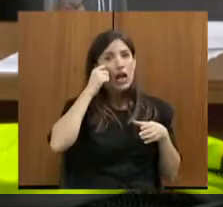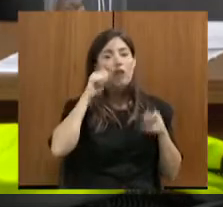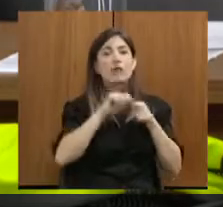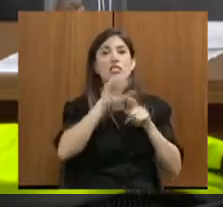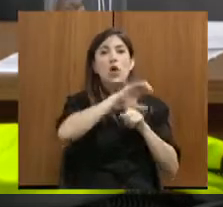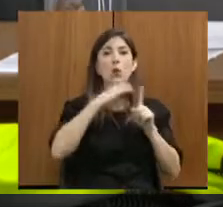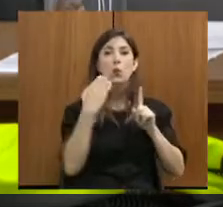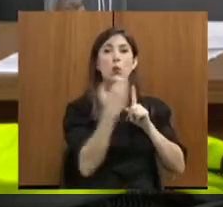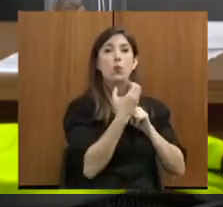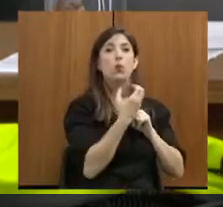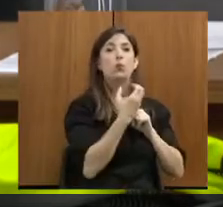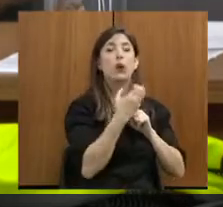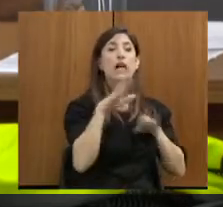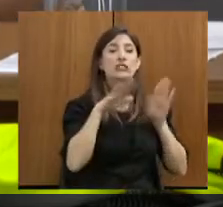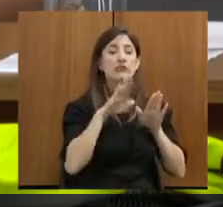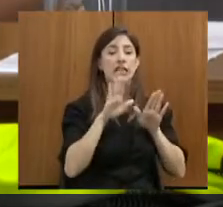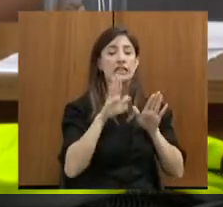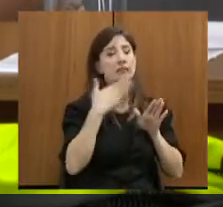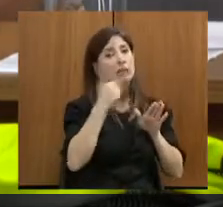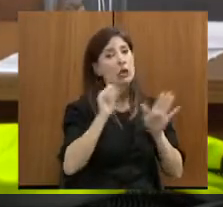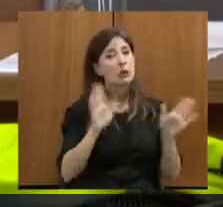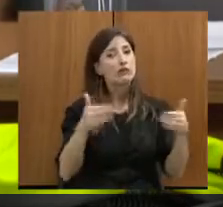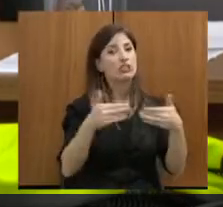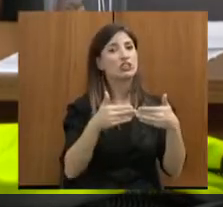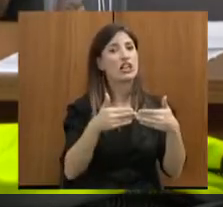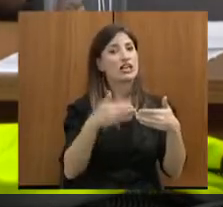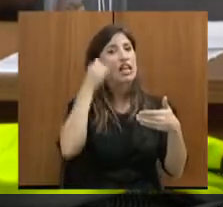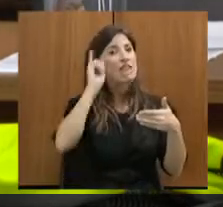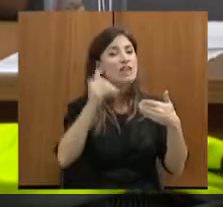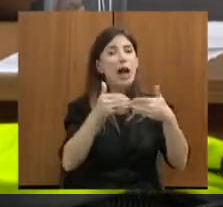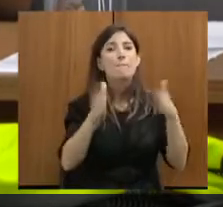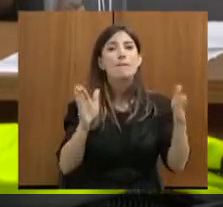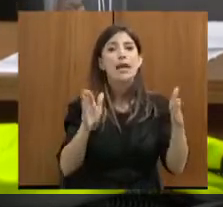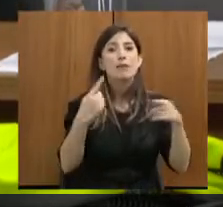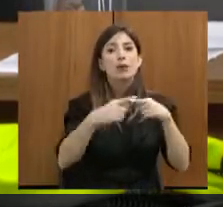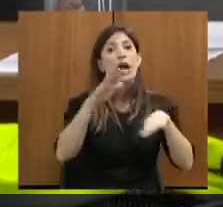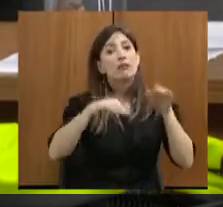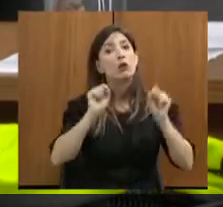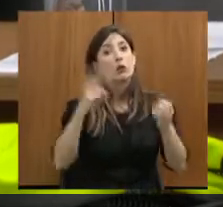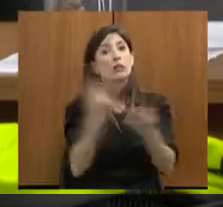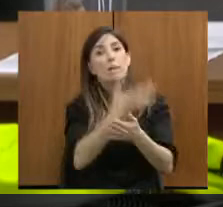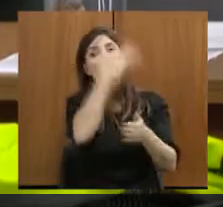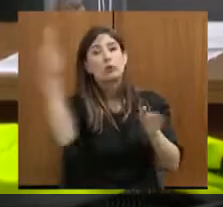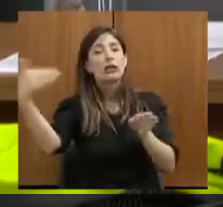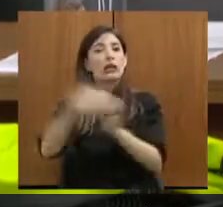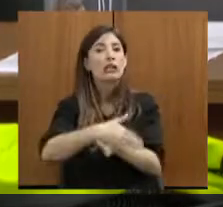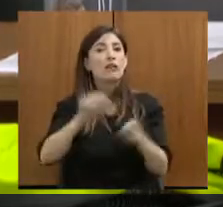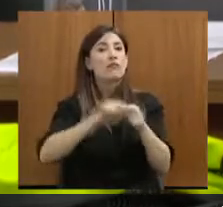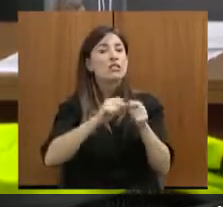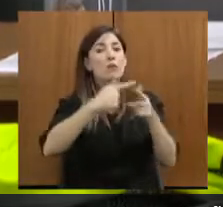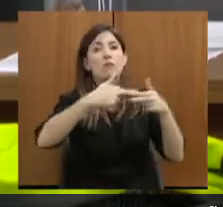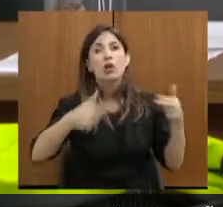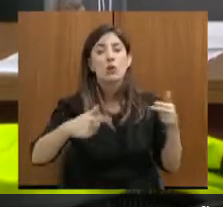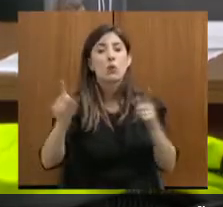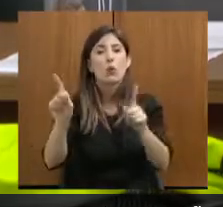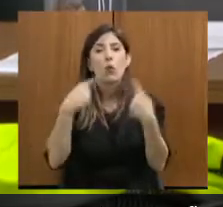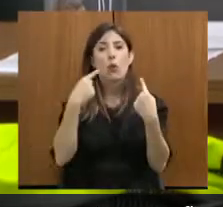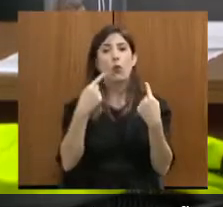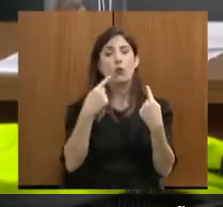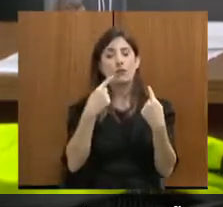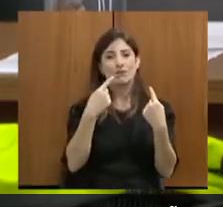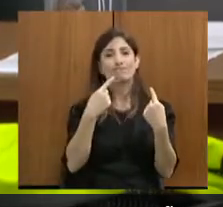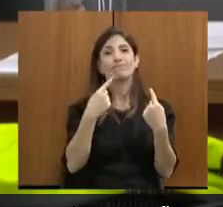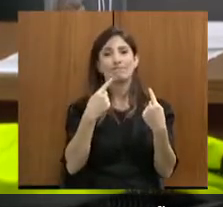coisa que nos deixou a gente teve que intervir fazer nota de repúdio e nenhum dos nossos governantes